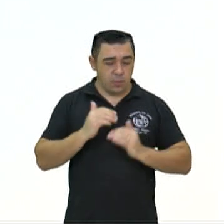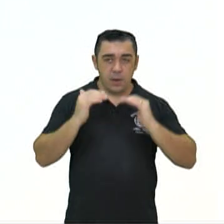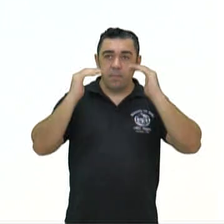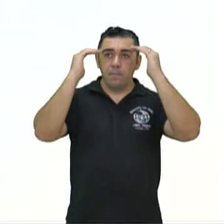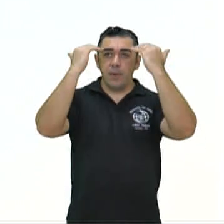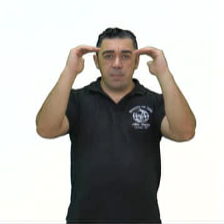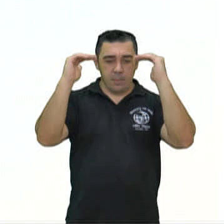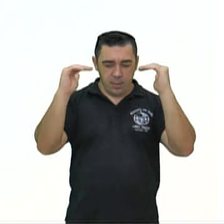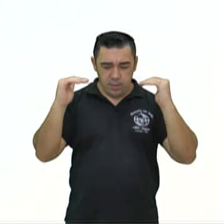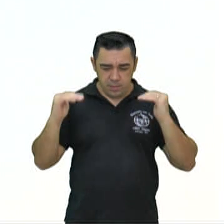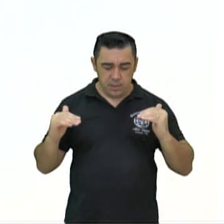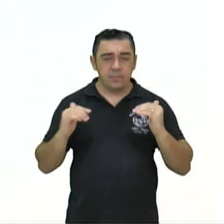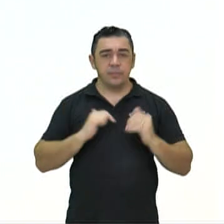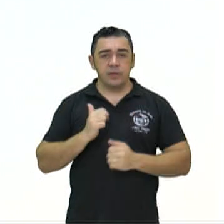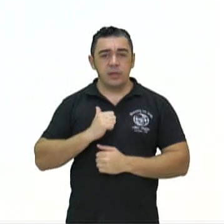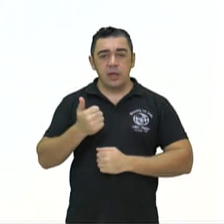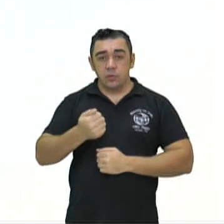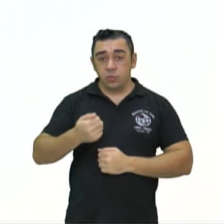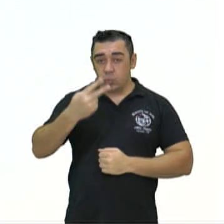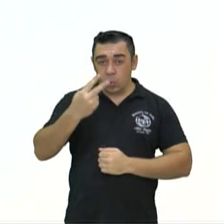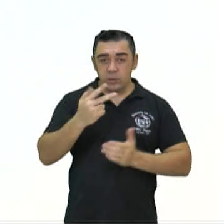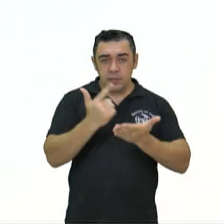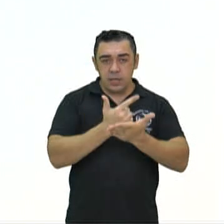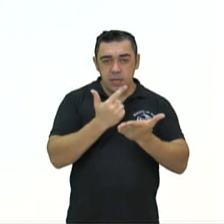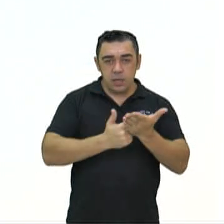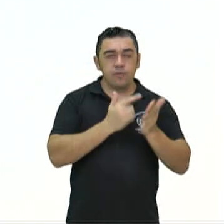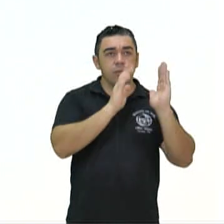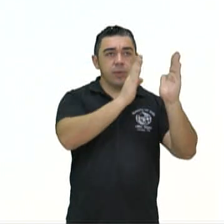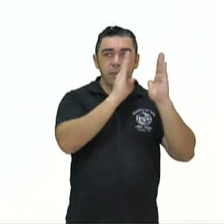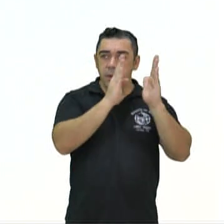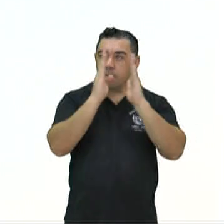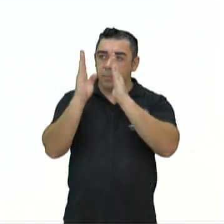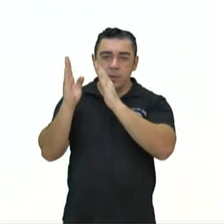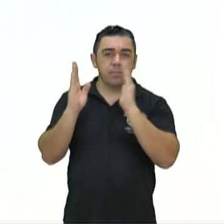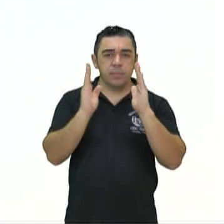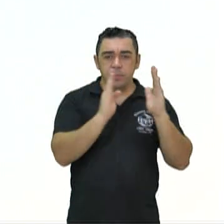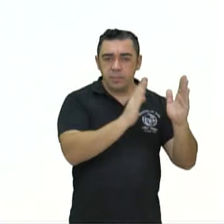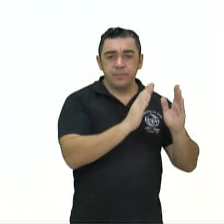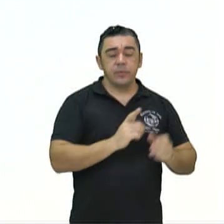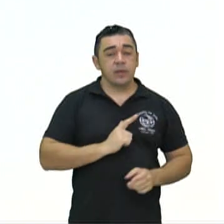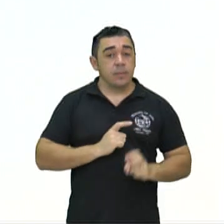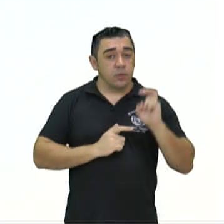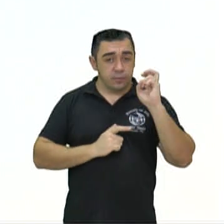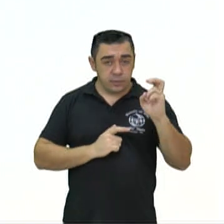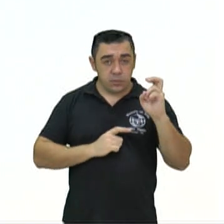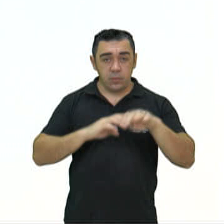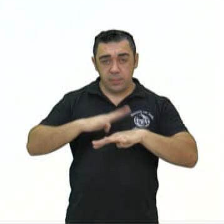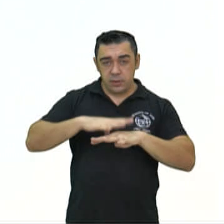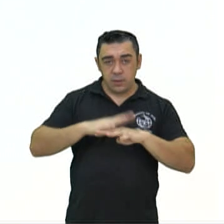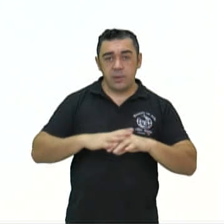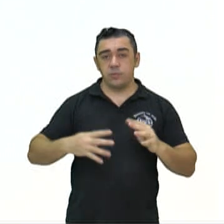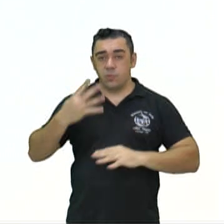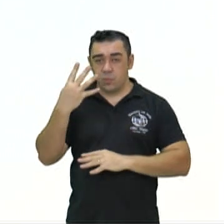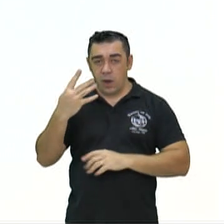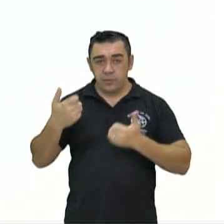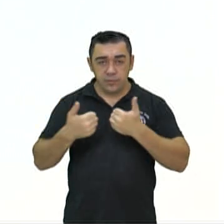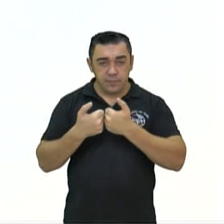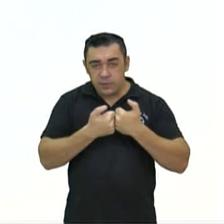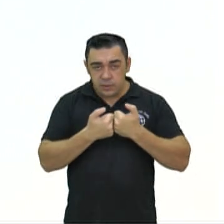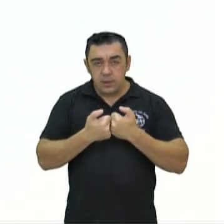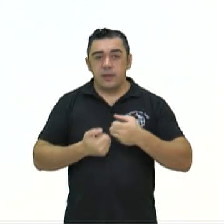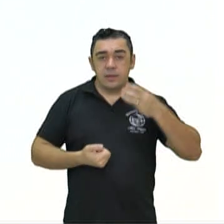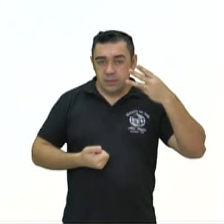de uma estante, há 12 livros distintos, sendo 5 de matemática, 4 de física e 3